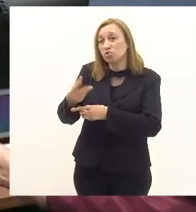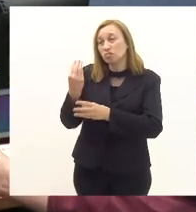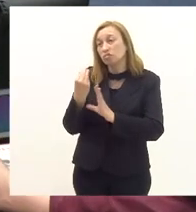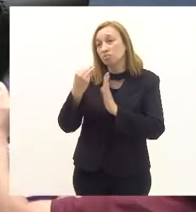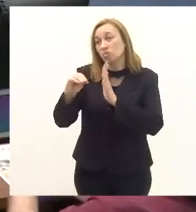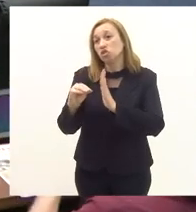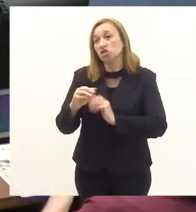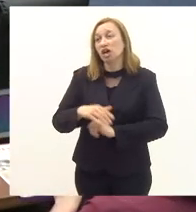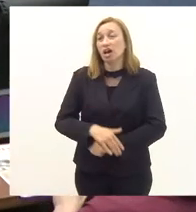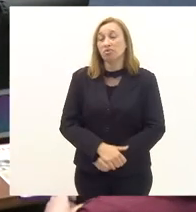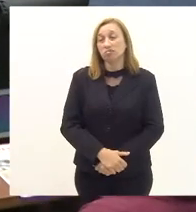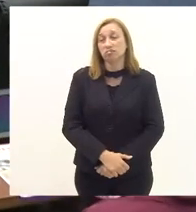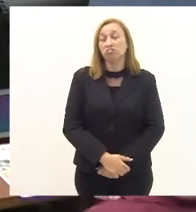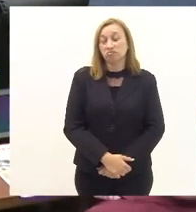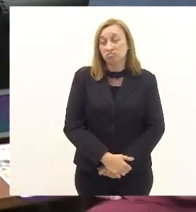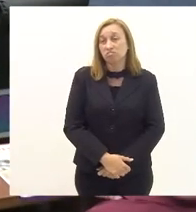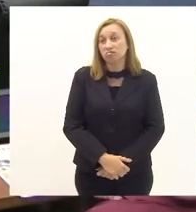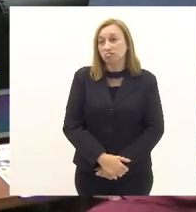sem isso.